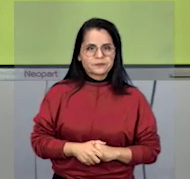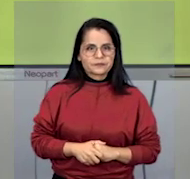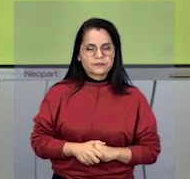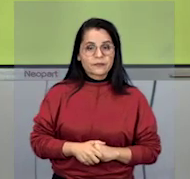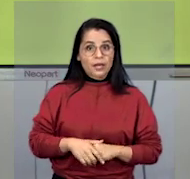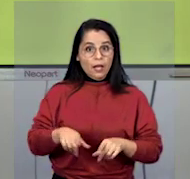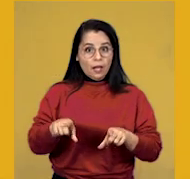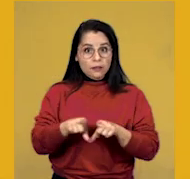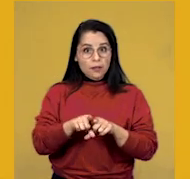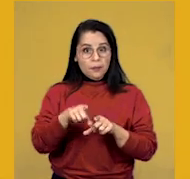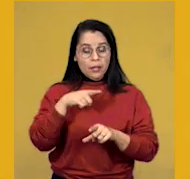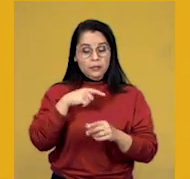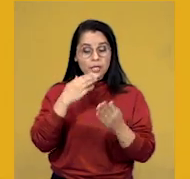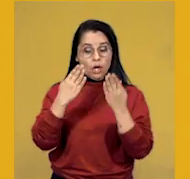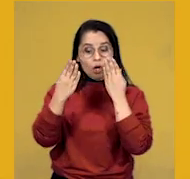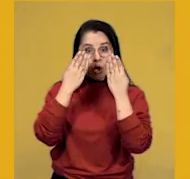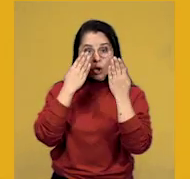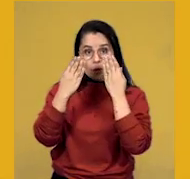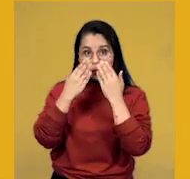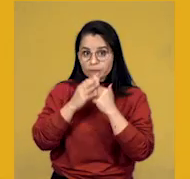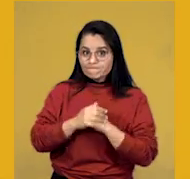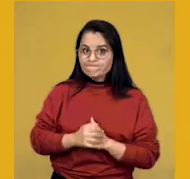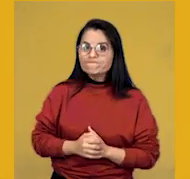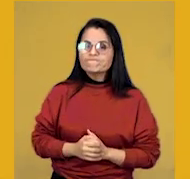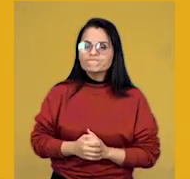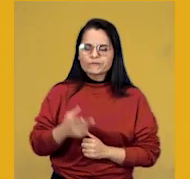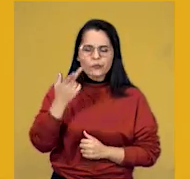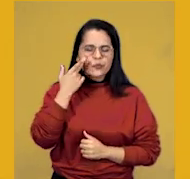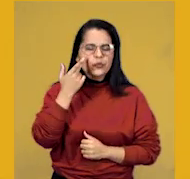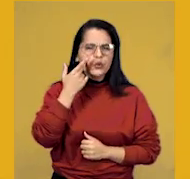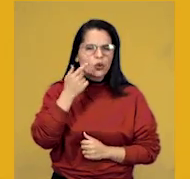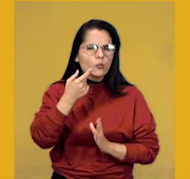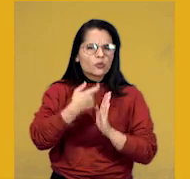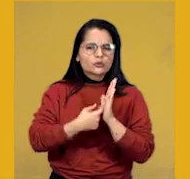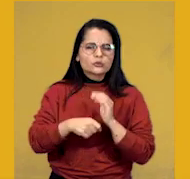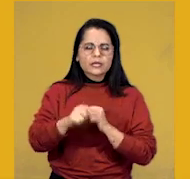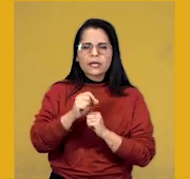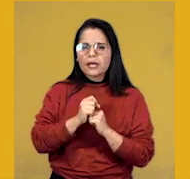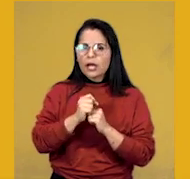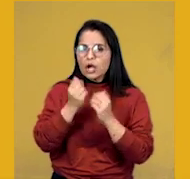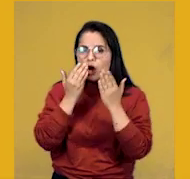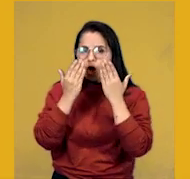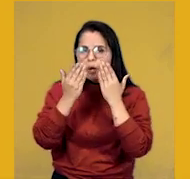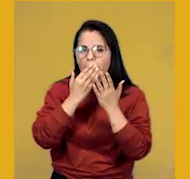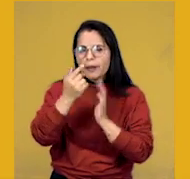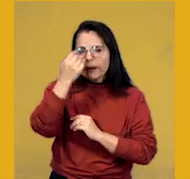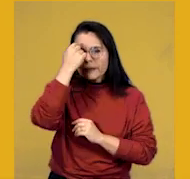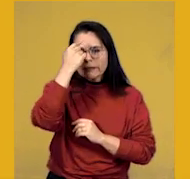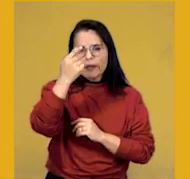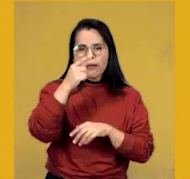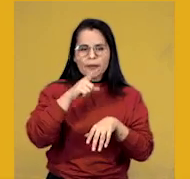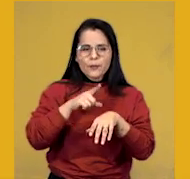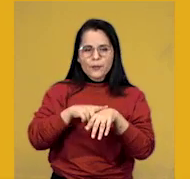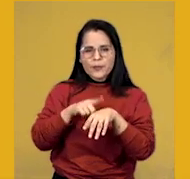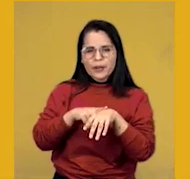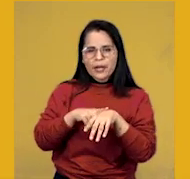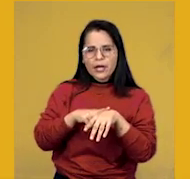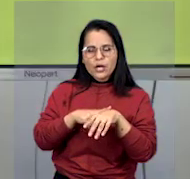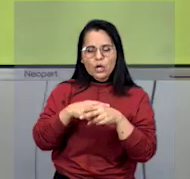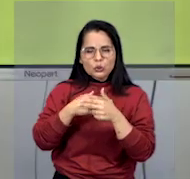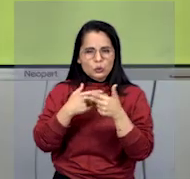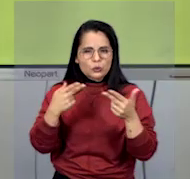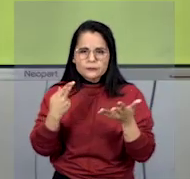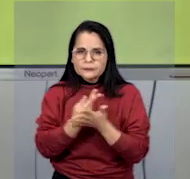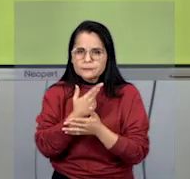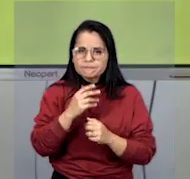Que estabelece uma relação de comparação. É muito comum num texto você comparar ideias, momentos,